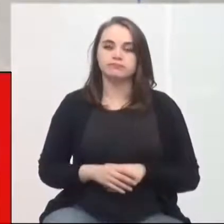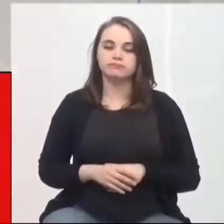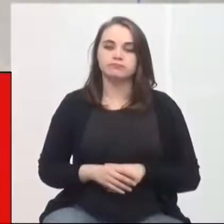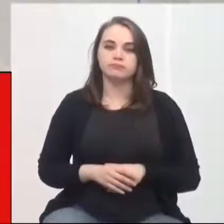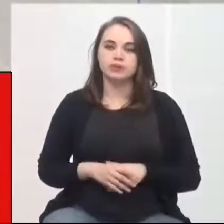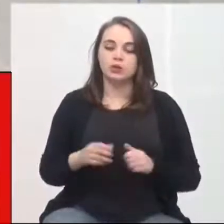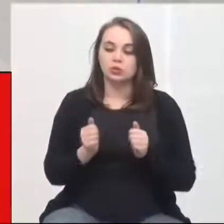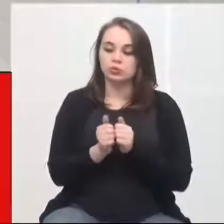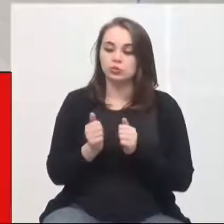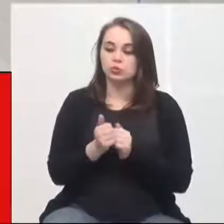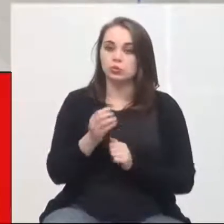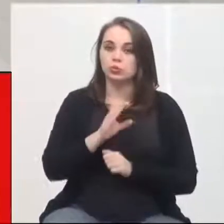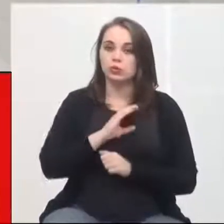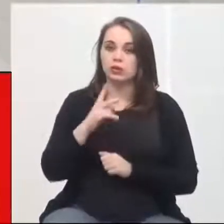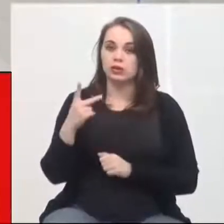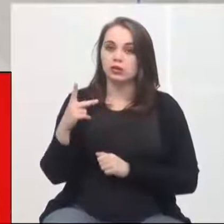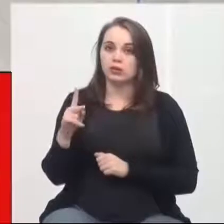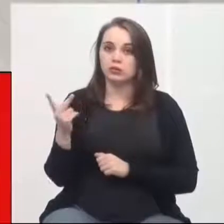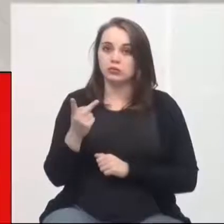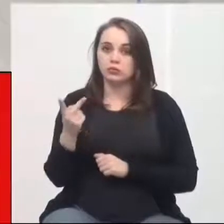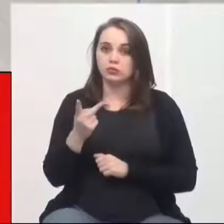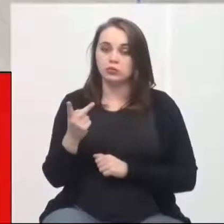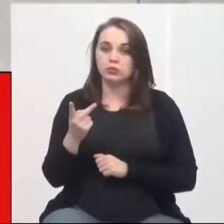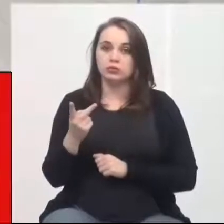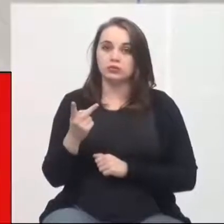um colega de profissão ferido,